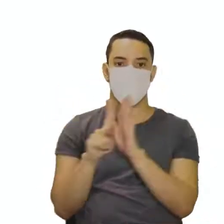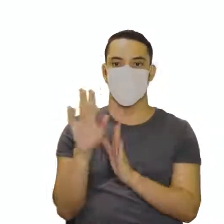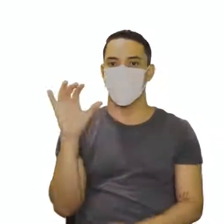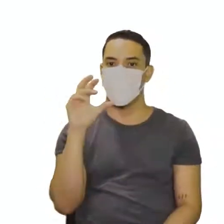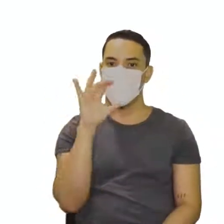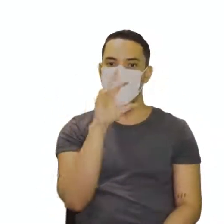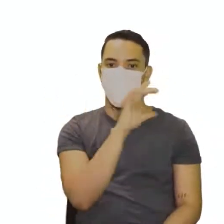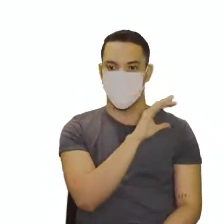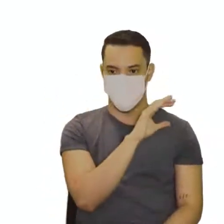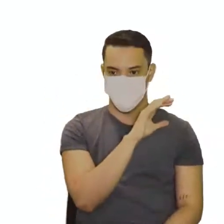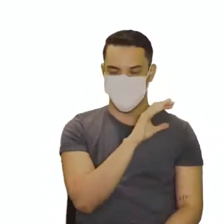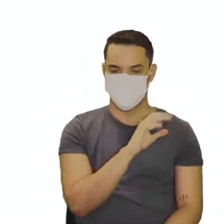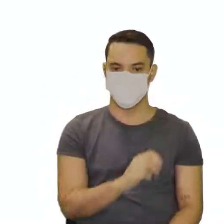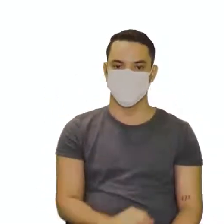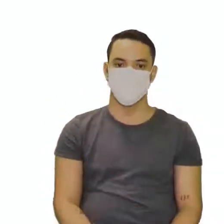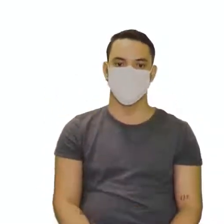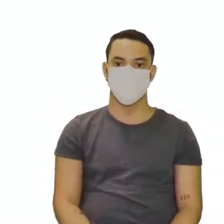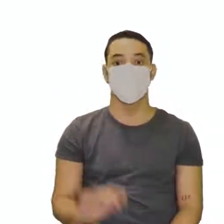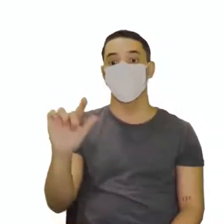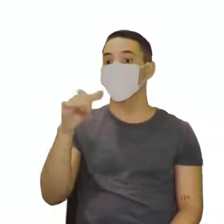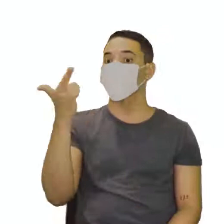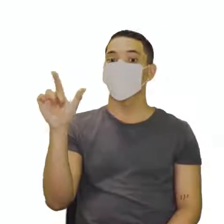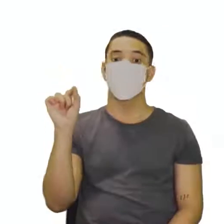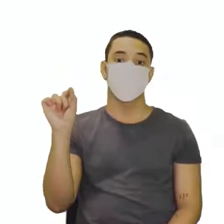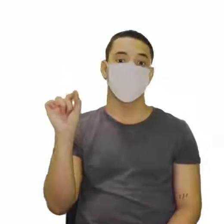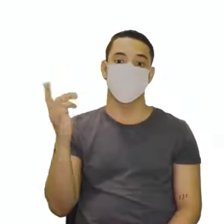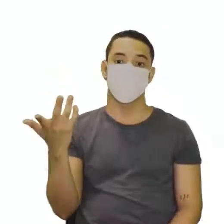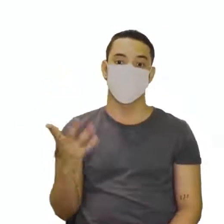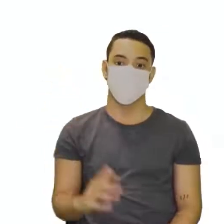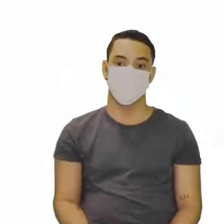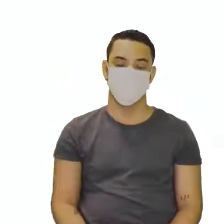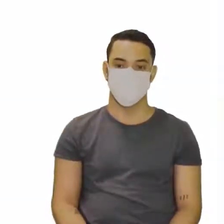calor, certo? Qual é o outro lado?